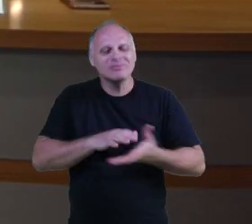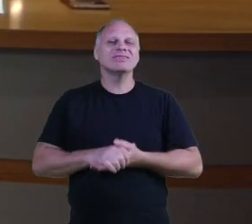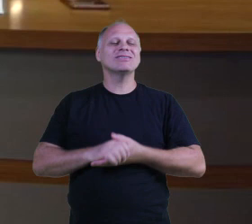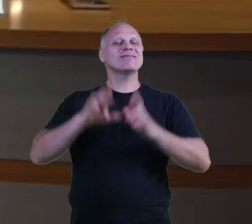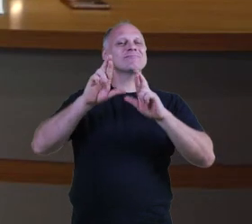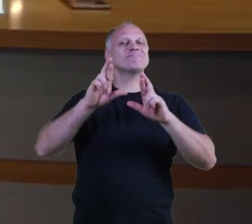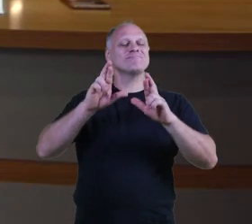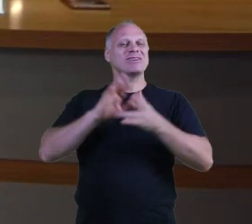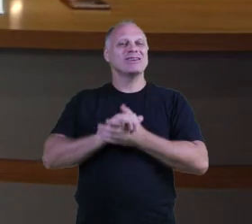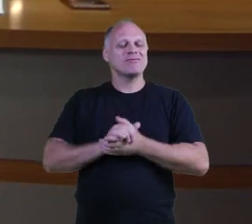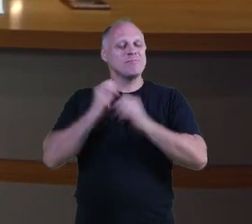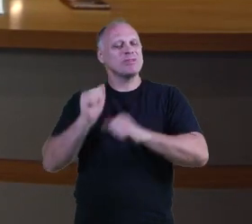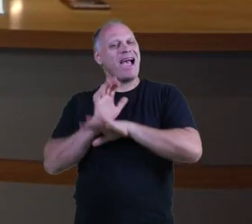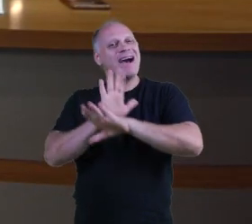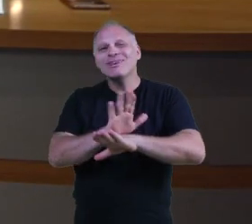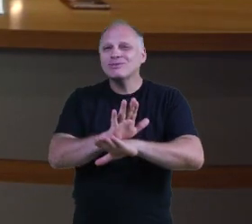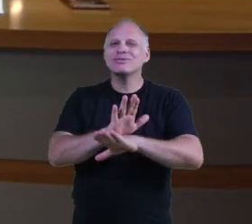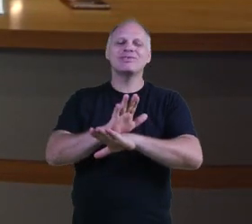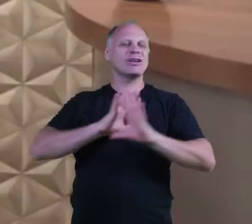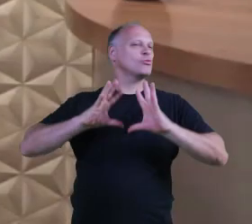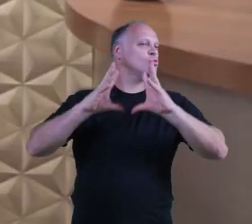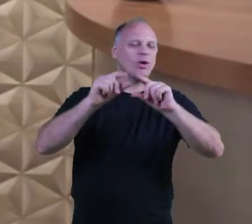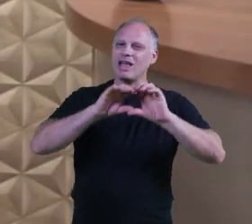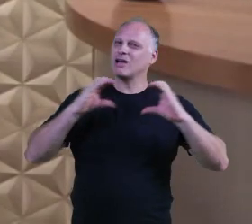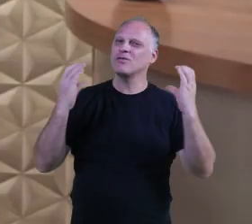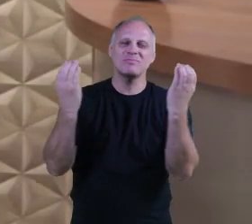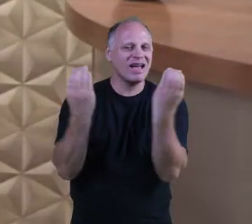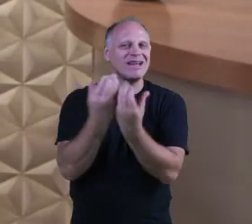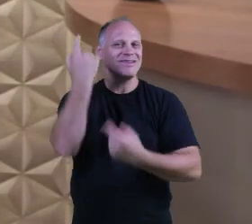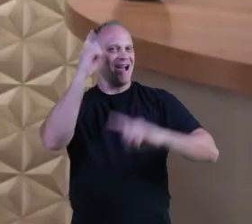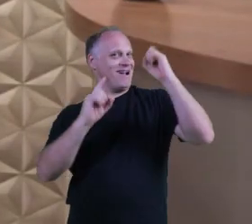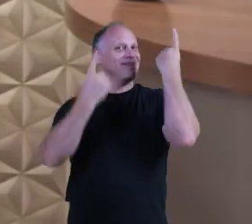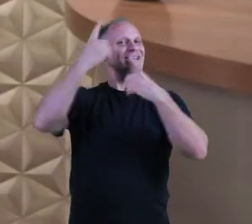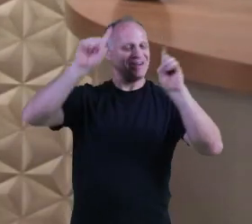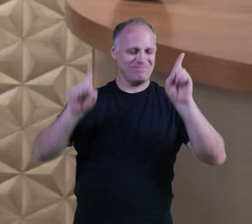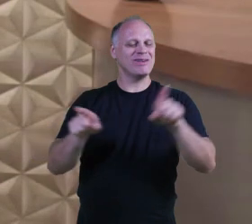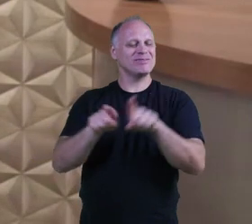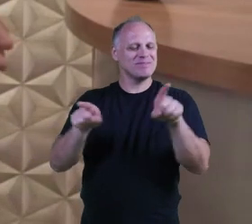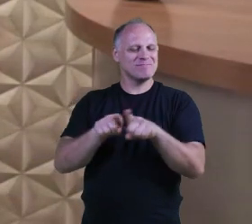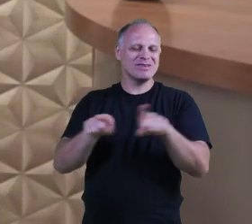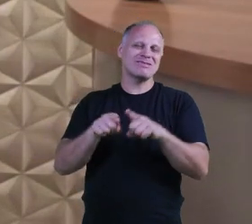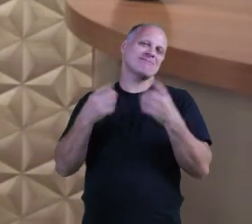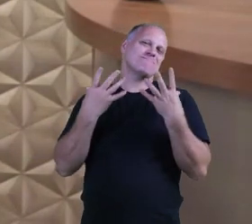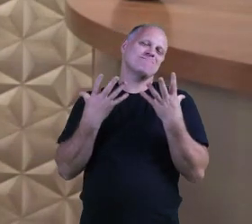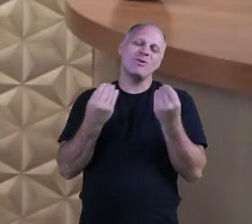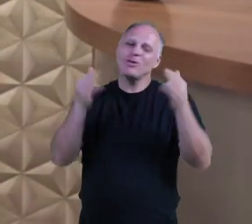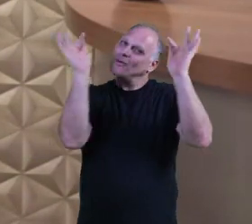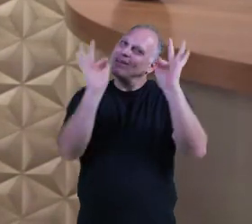e espero poder ajudar a todos, a comunidade do Carnaval, e